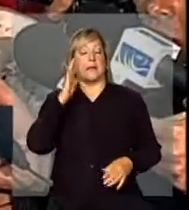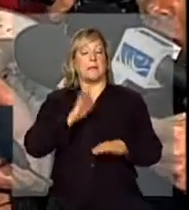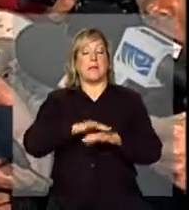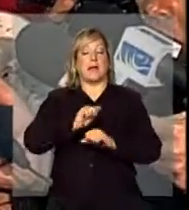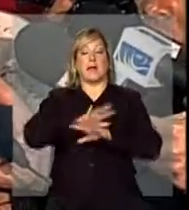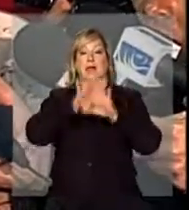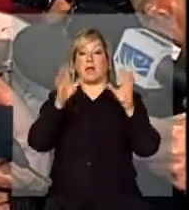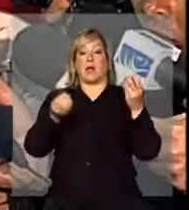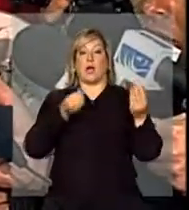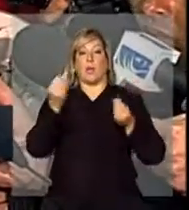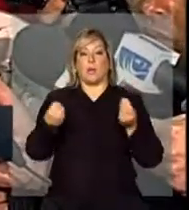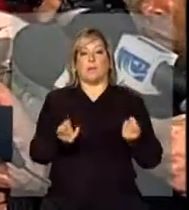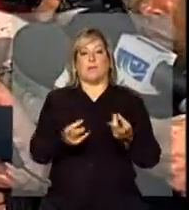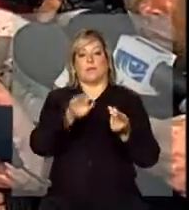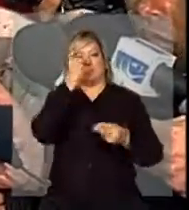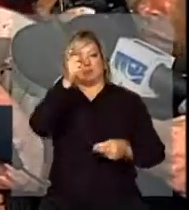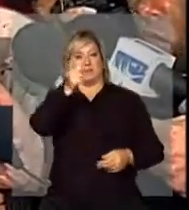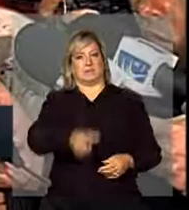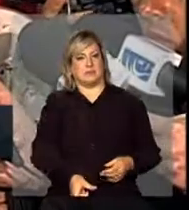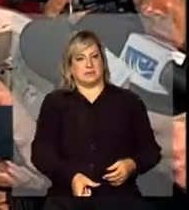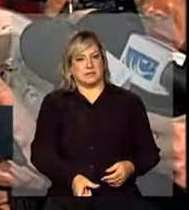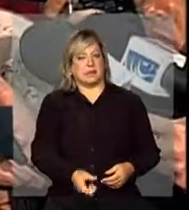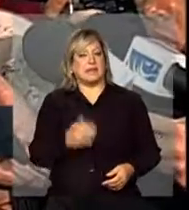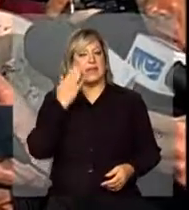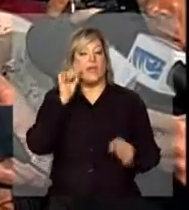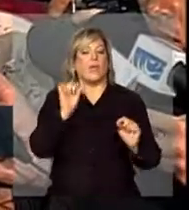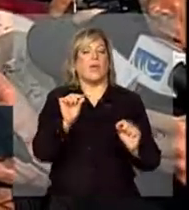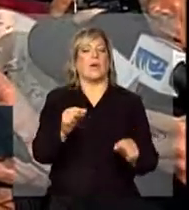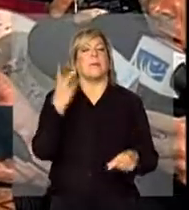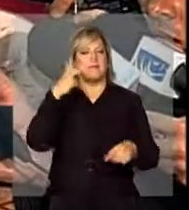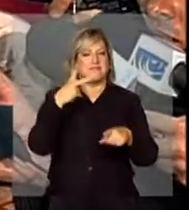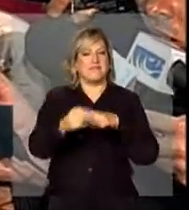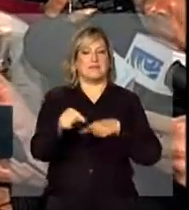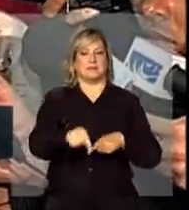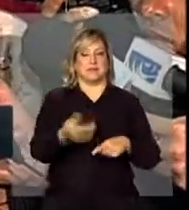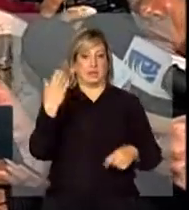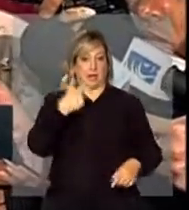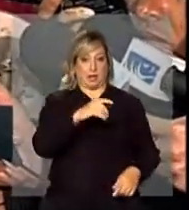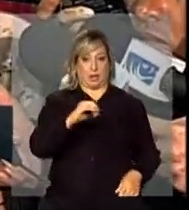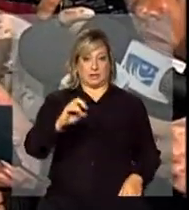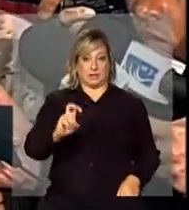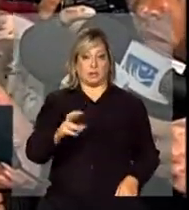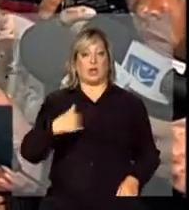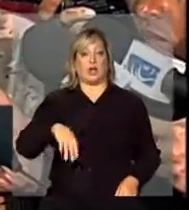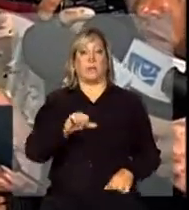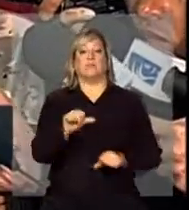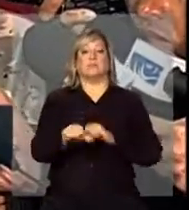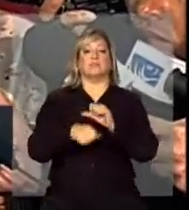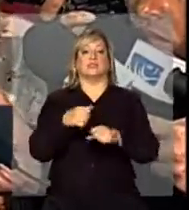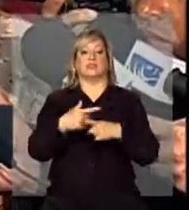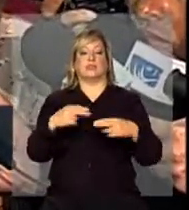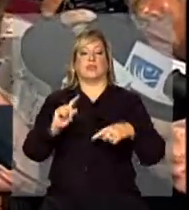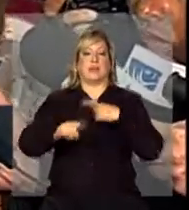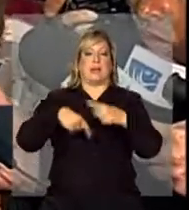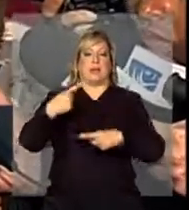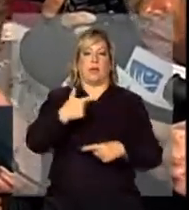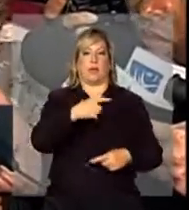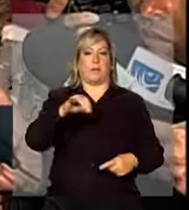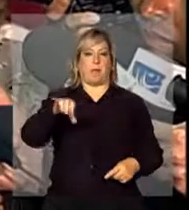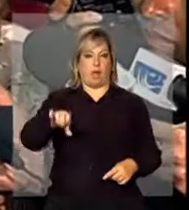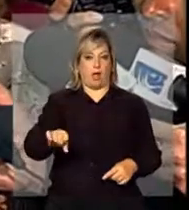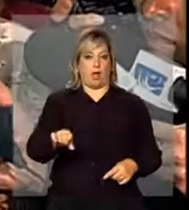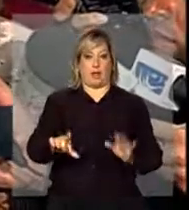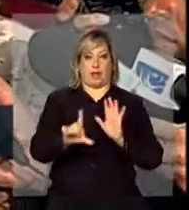ampla do tráfico de seres humanos. Na década, em 2005, quando nós modificamos, depois em 2009, a